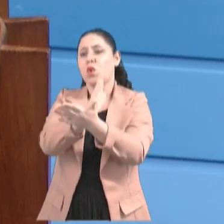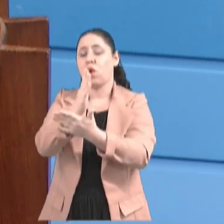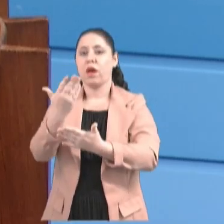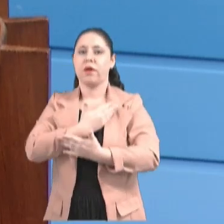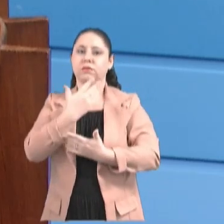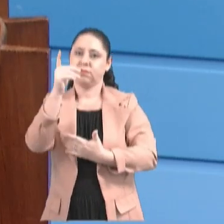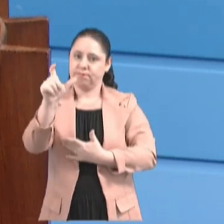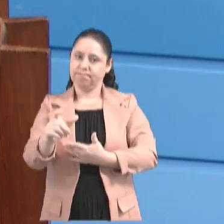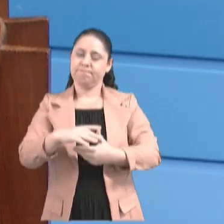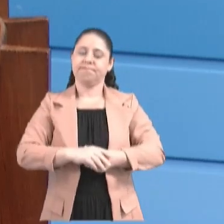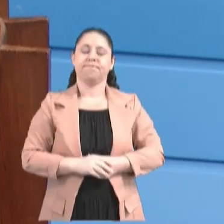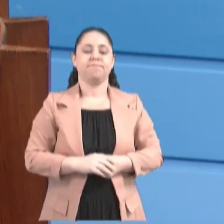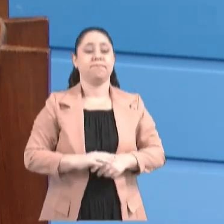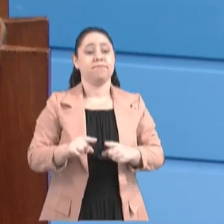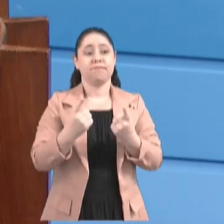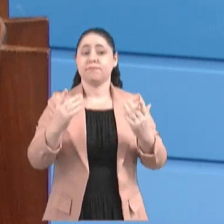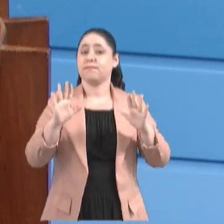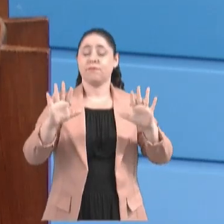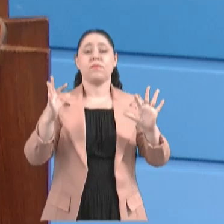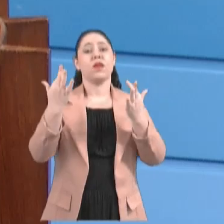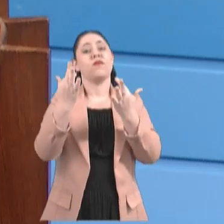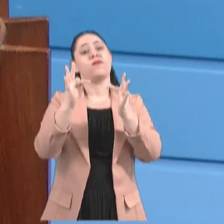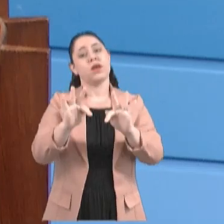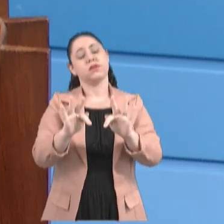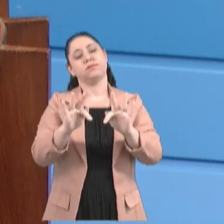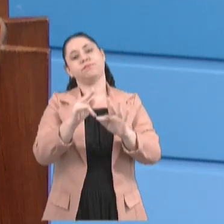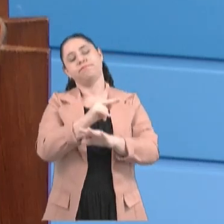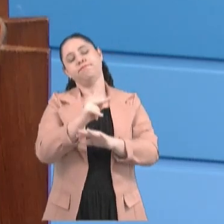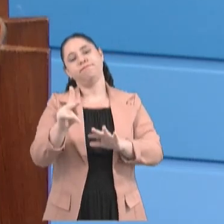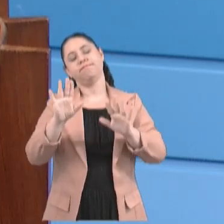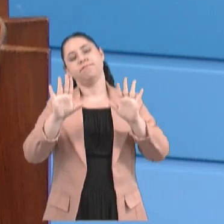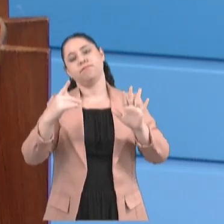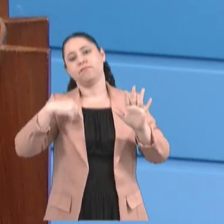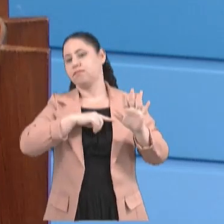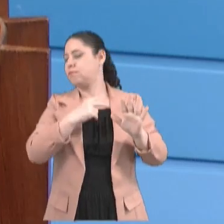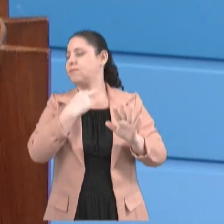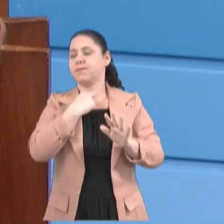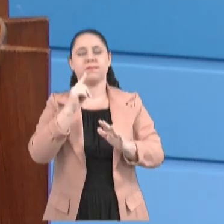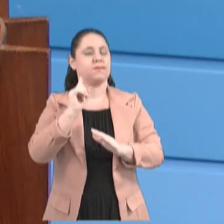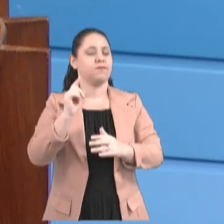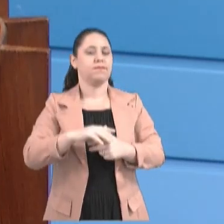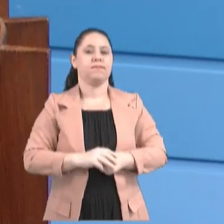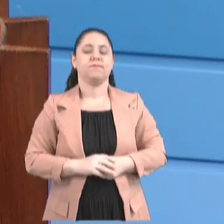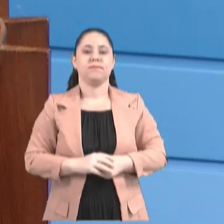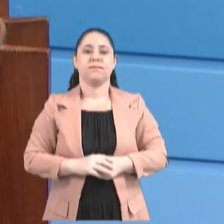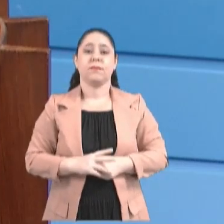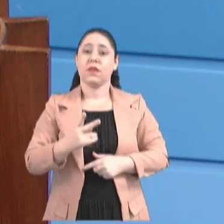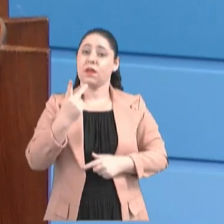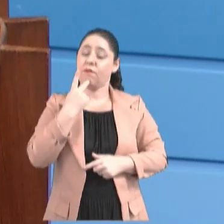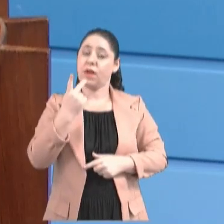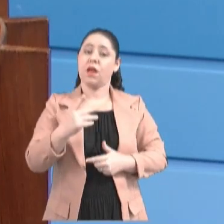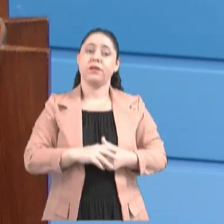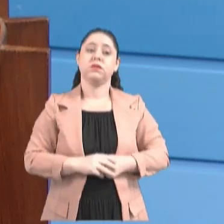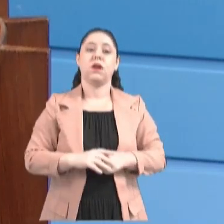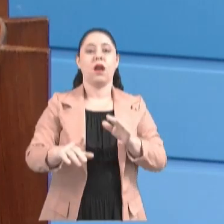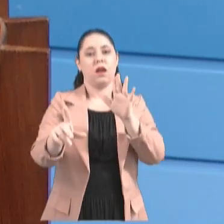dessa casa. Mas, para concluir, senhor presidente, nós não podemos negar a vigência da lei